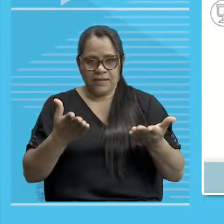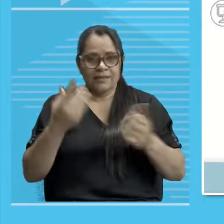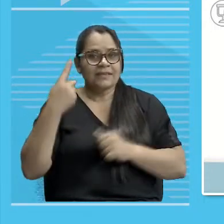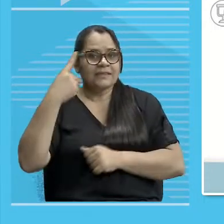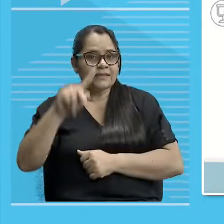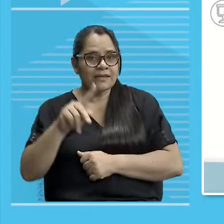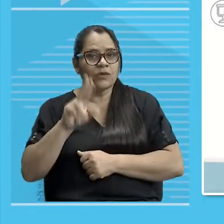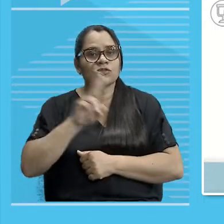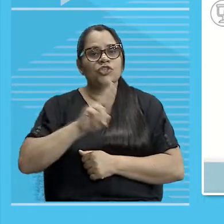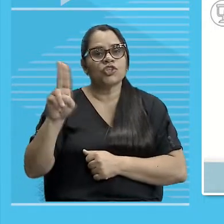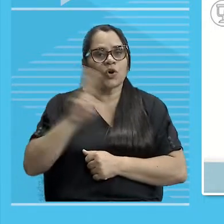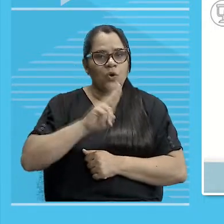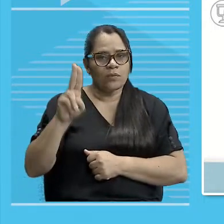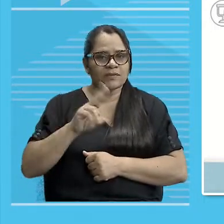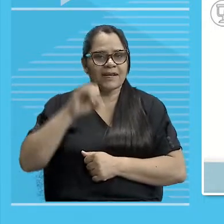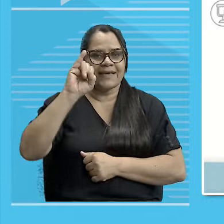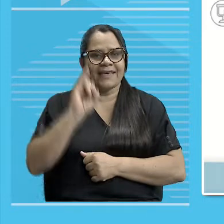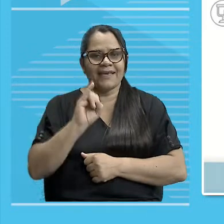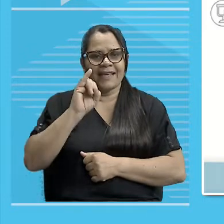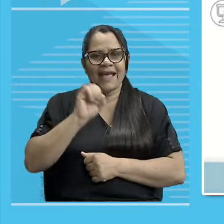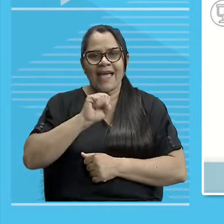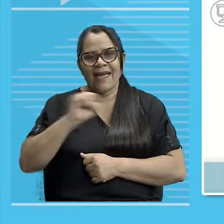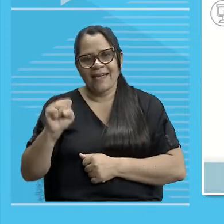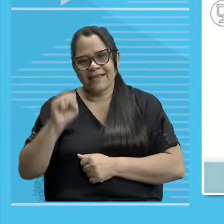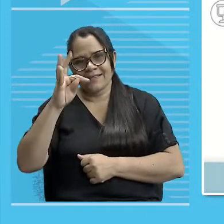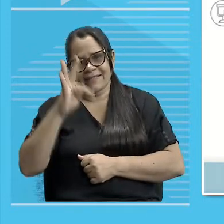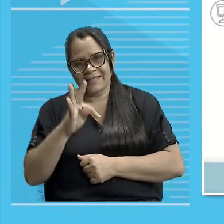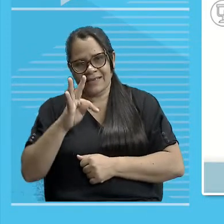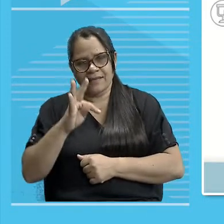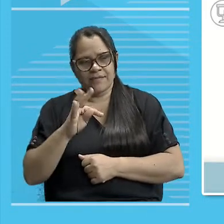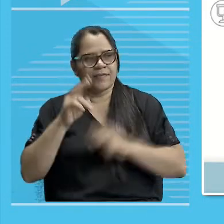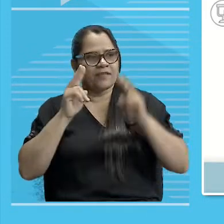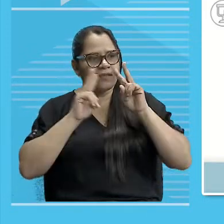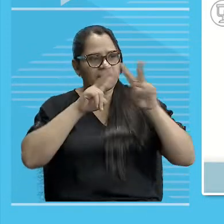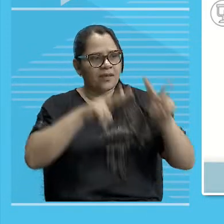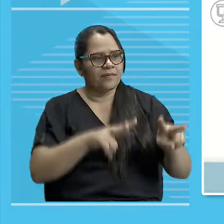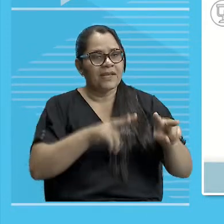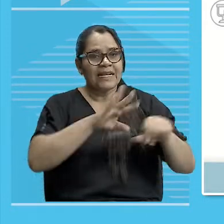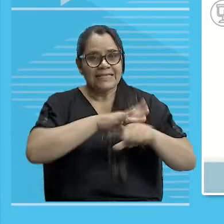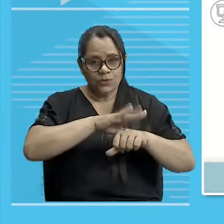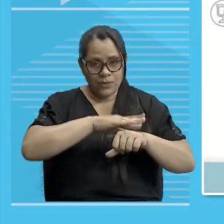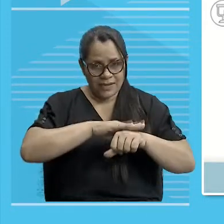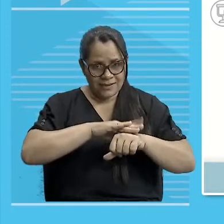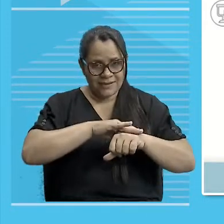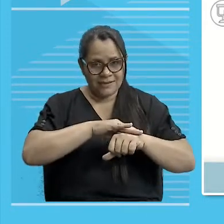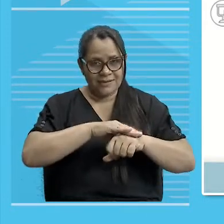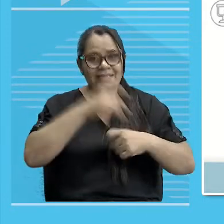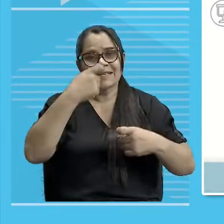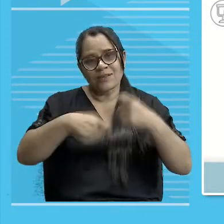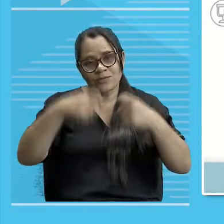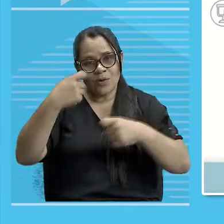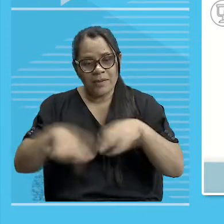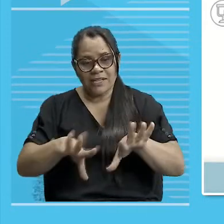as chamadas ISTs, antigamente chamadas de DSTs, né? Doenças sexualmente transmissíveis, é a mesma